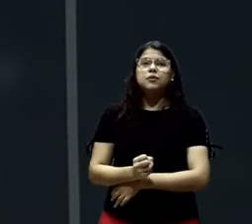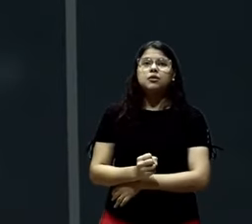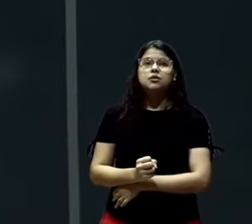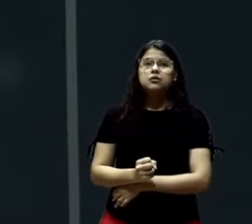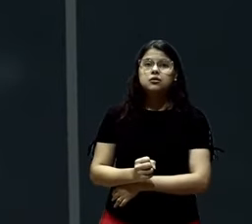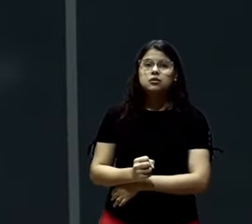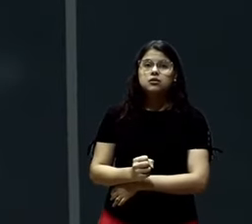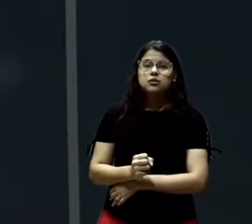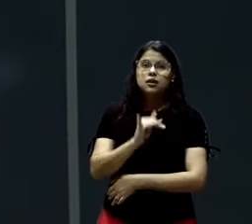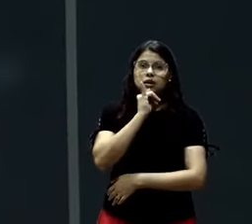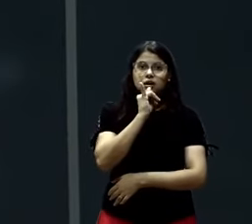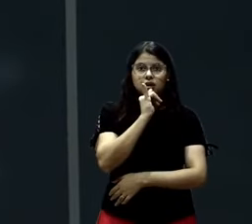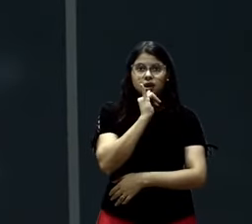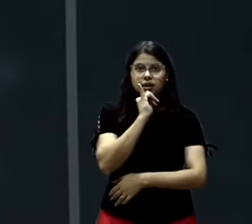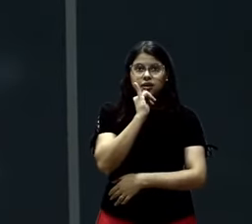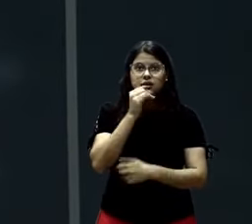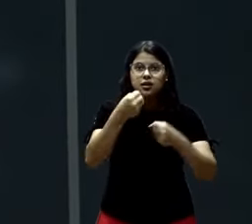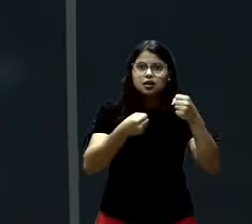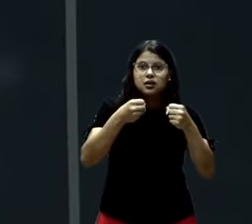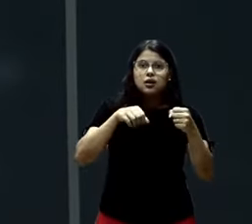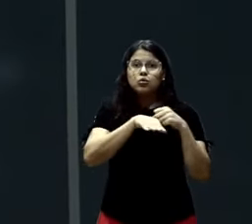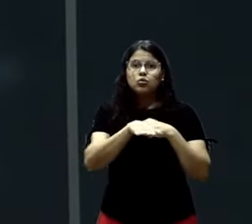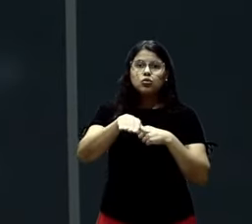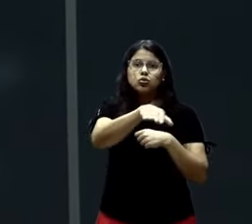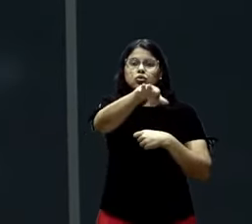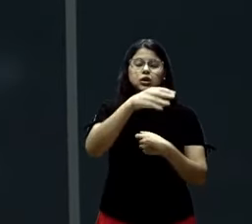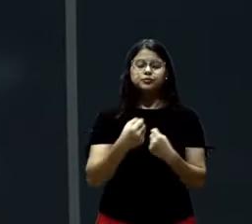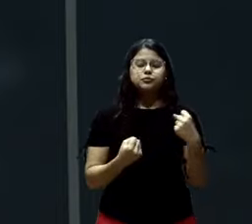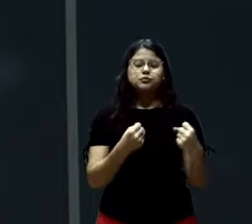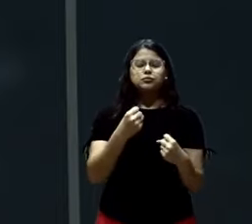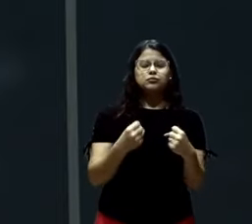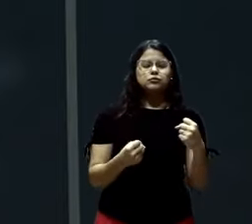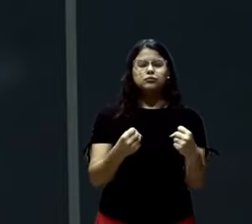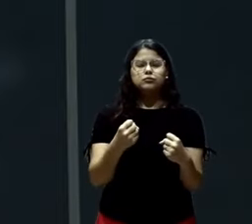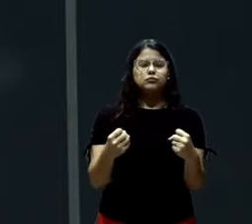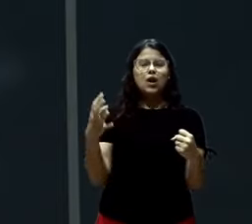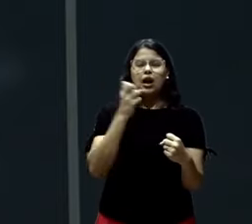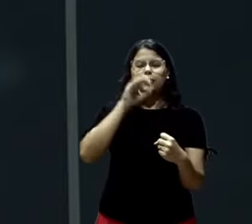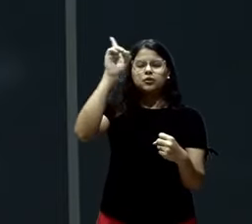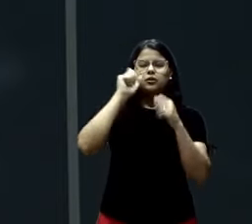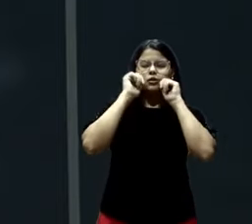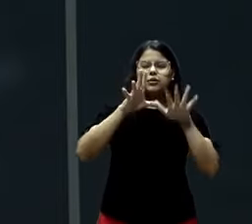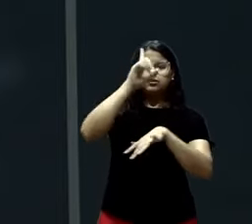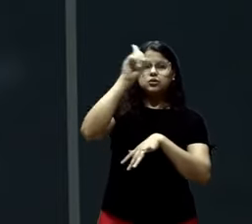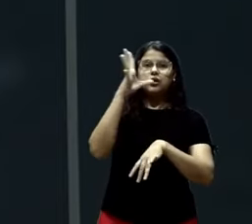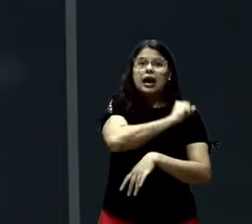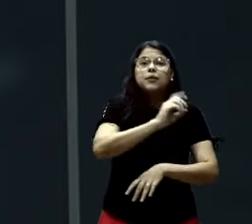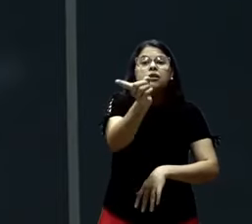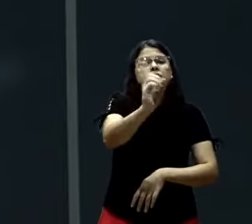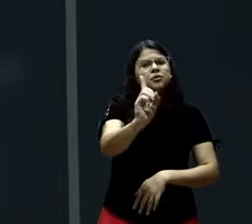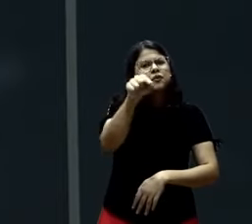em trânsito, cinco minutinhos, e que o celular não está funcionando. Não. É um momento com